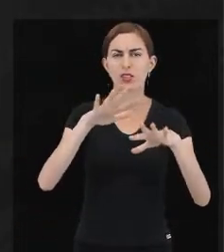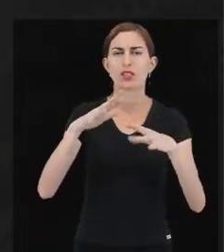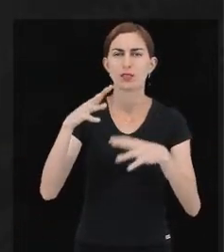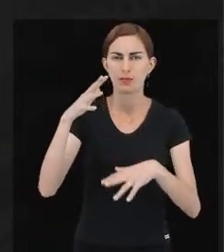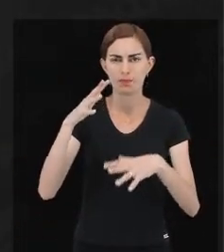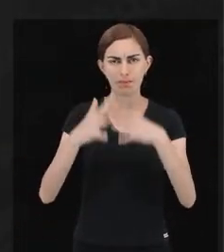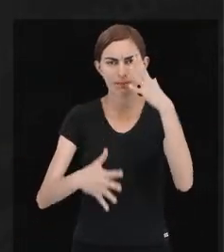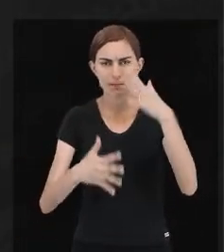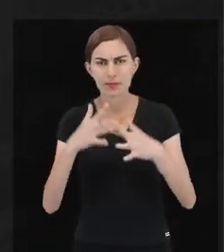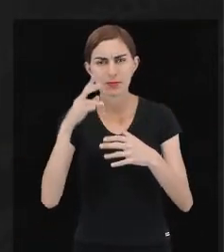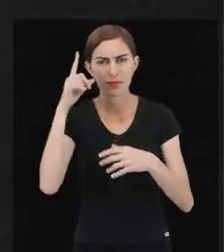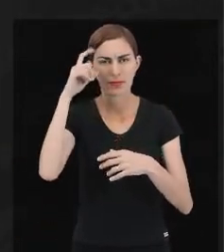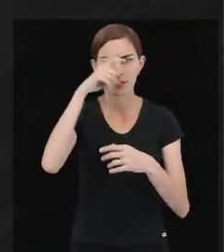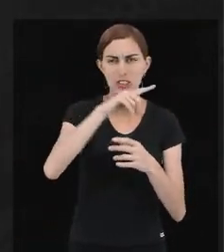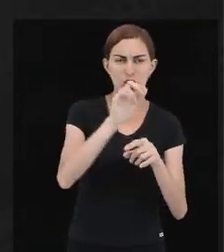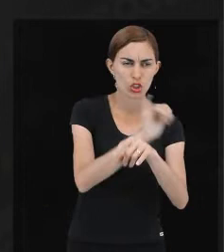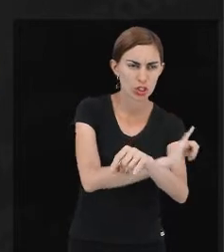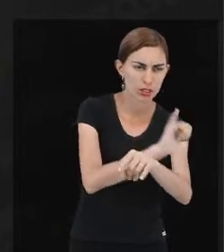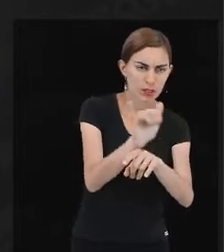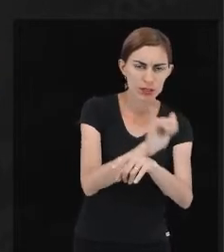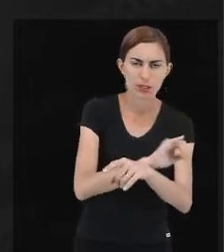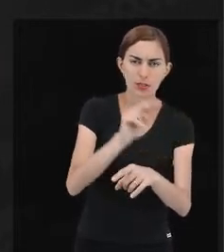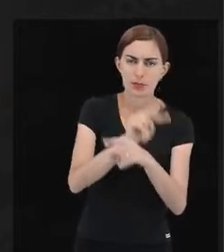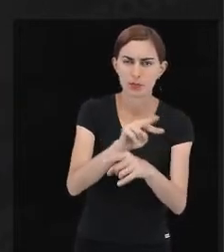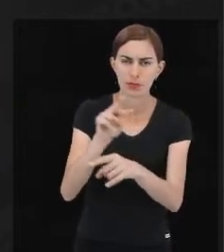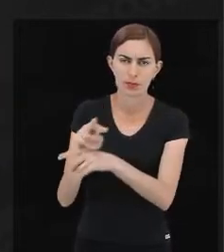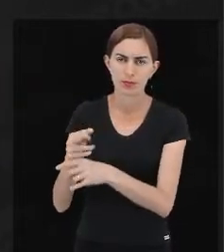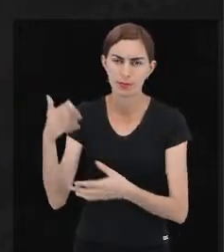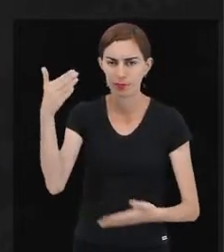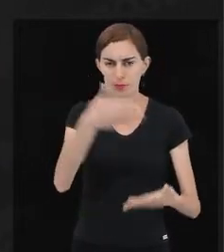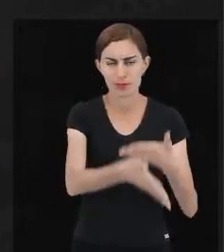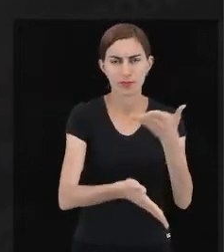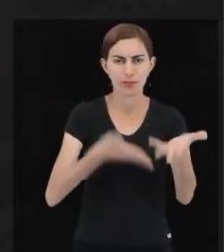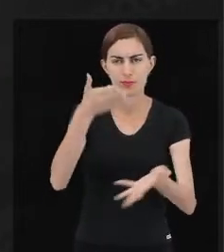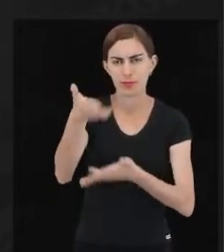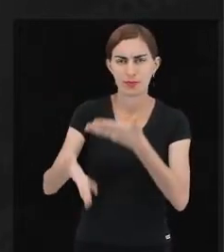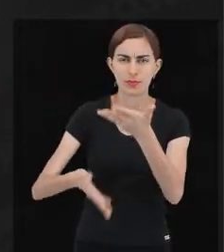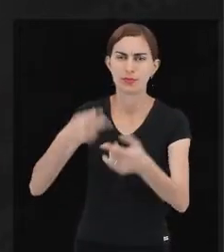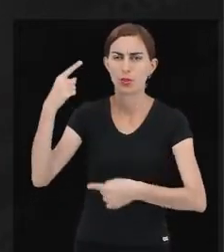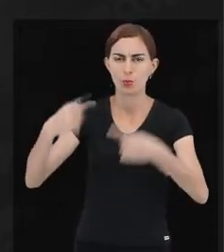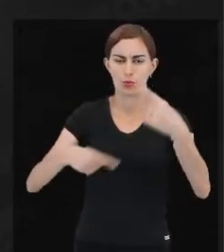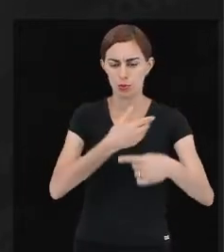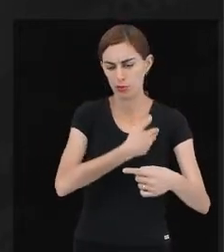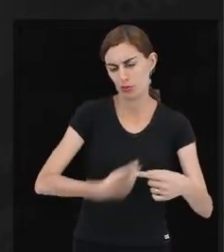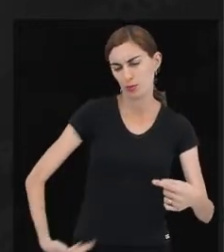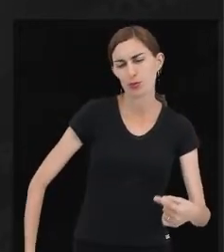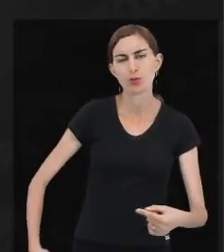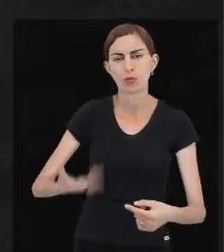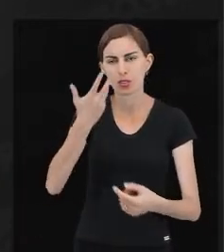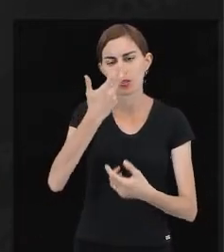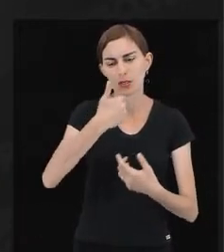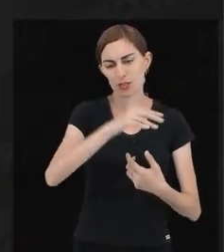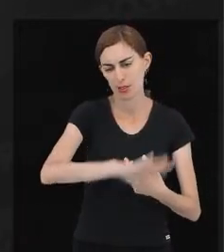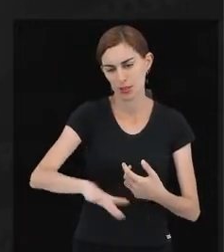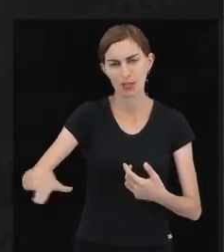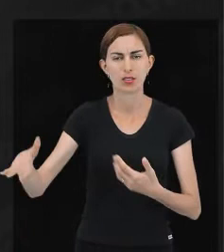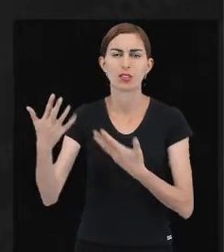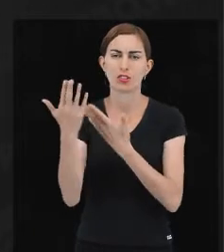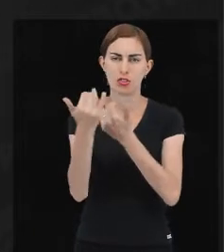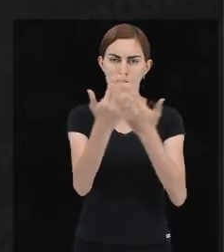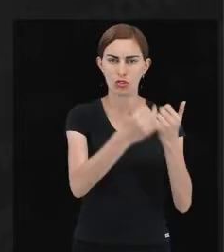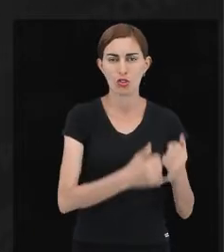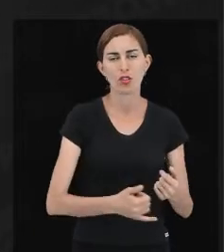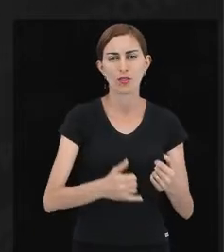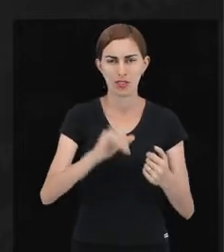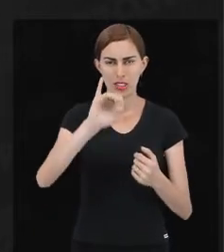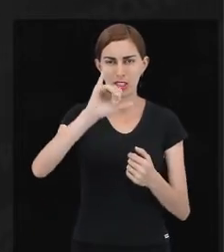extrema complexidade, definindo estratégias para a prevenção, atendimento e fomento de políticas públicas para crianças e adolescentes